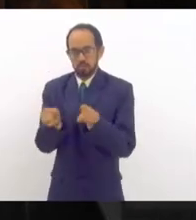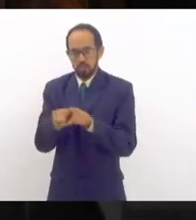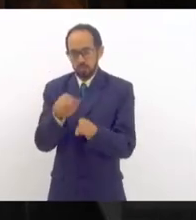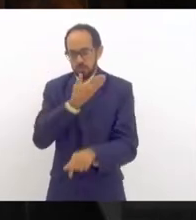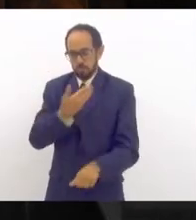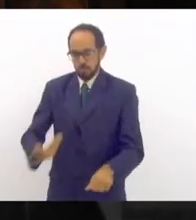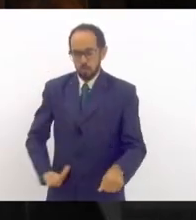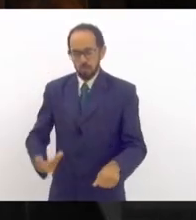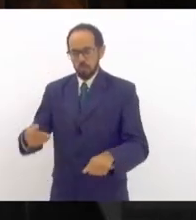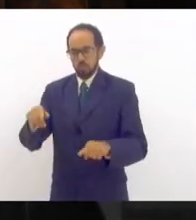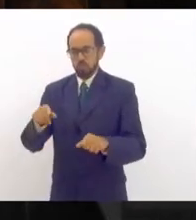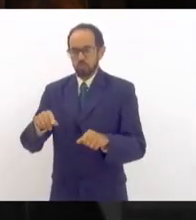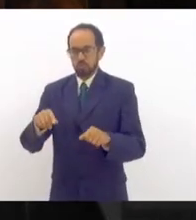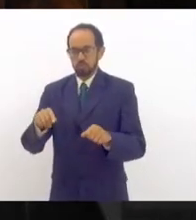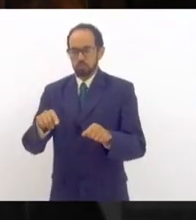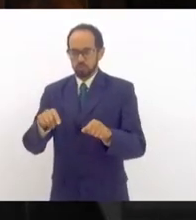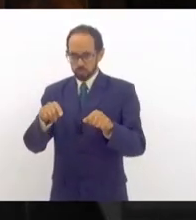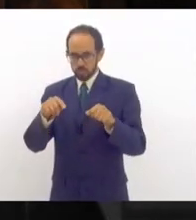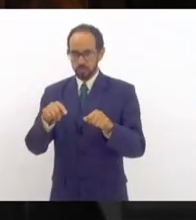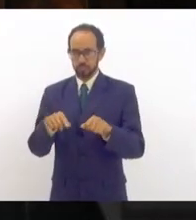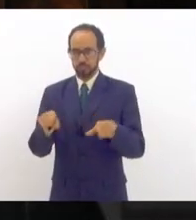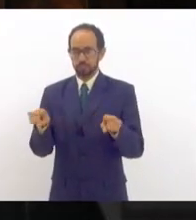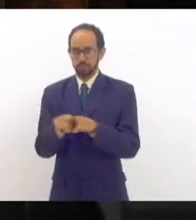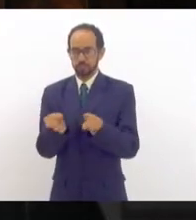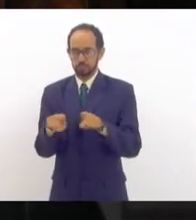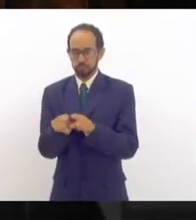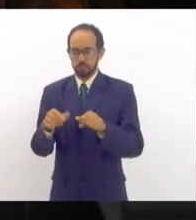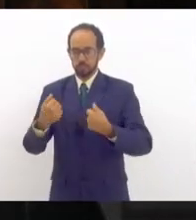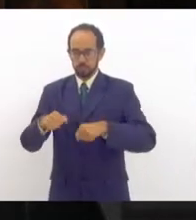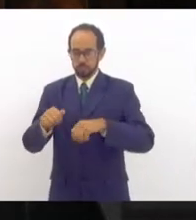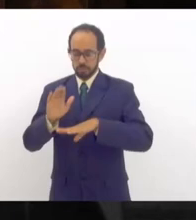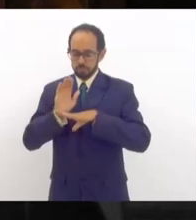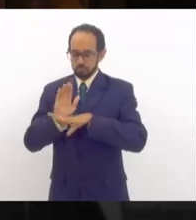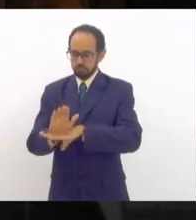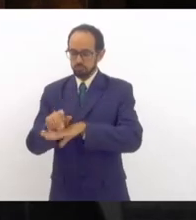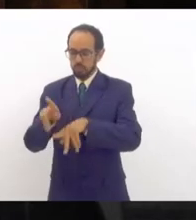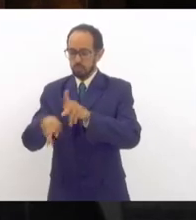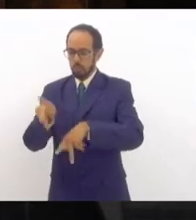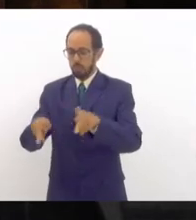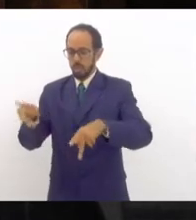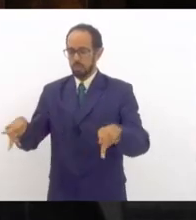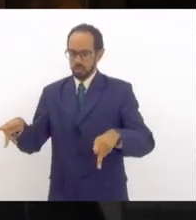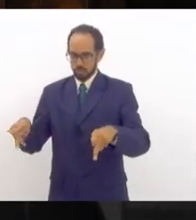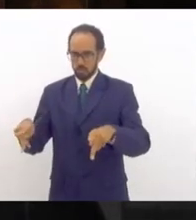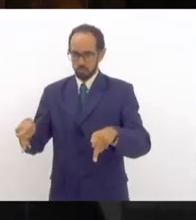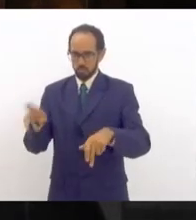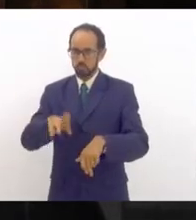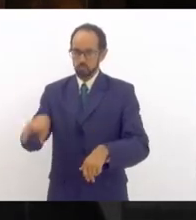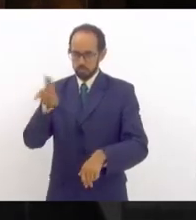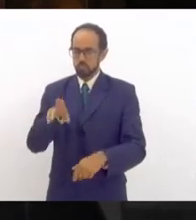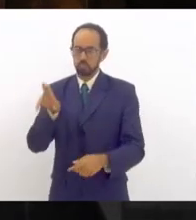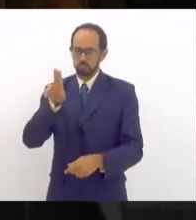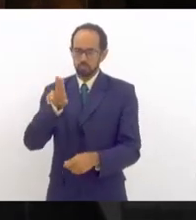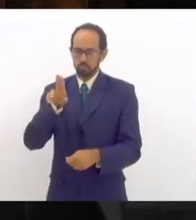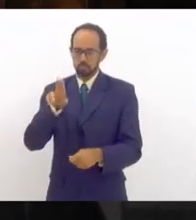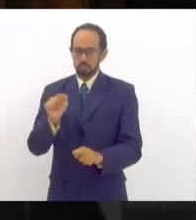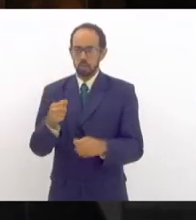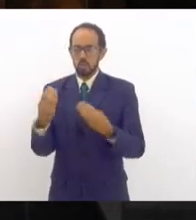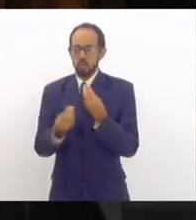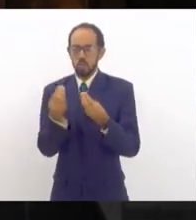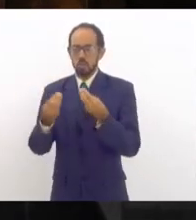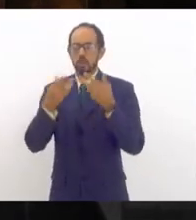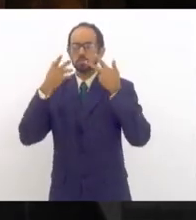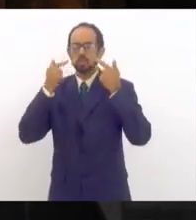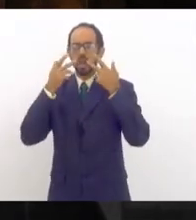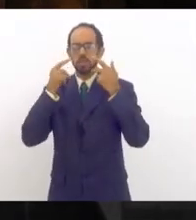que deram para ser está aprendendo sendo prestado esse serviço à população era para a população tá podendo usufruir como é um Teatro João